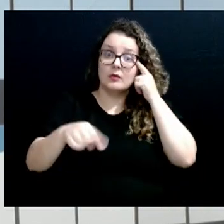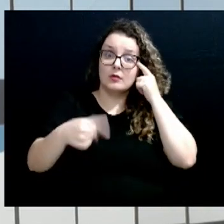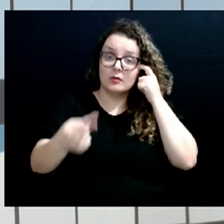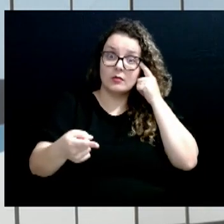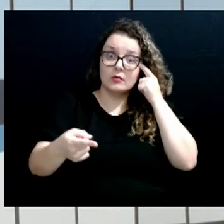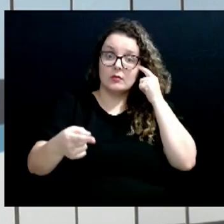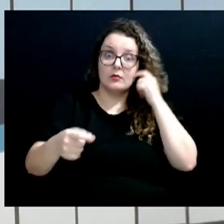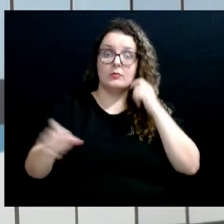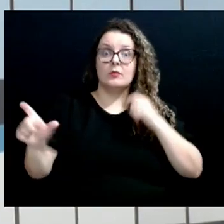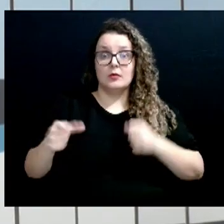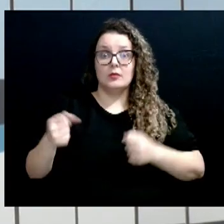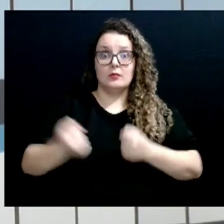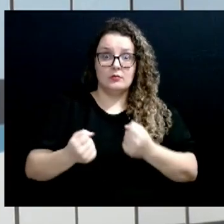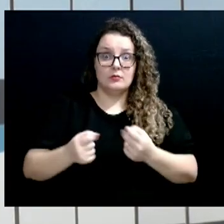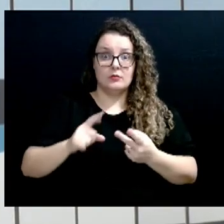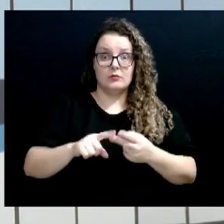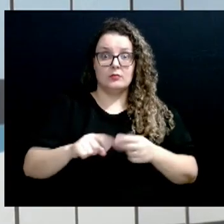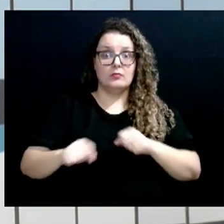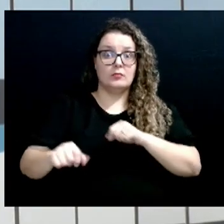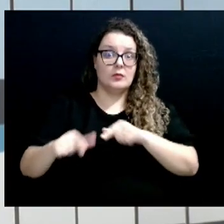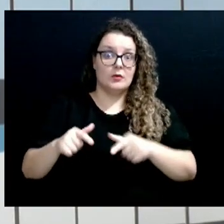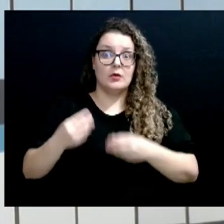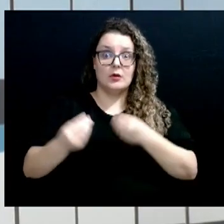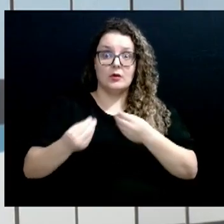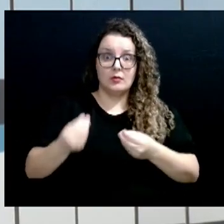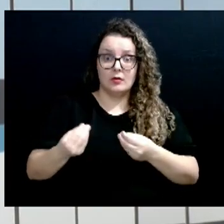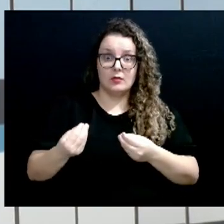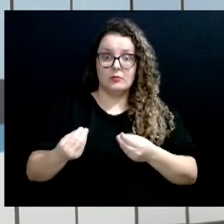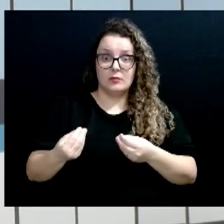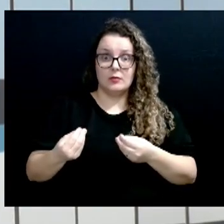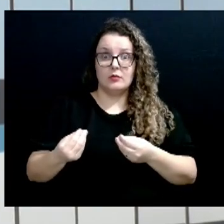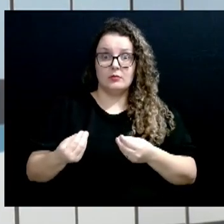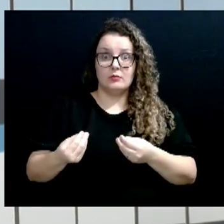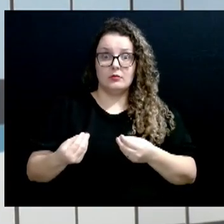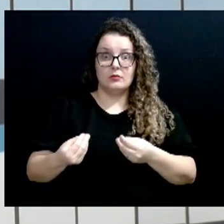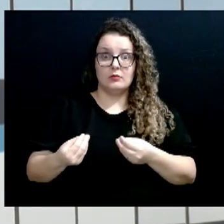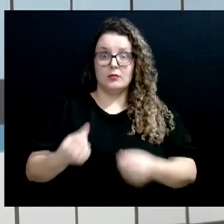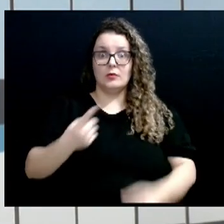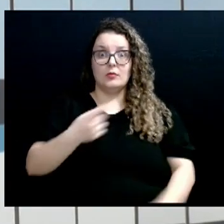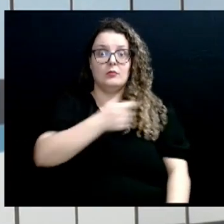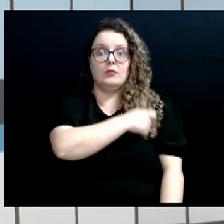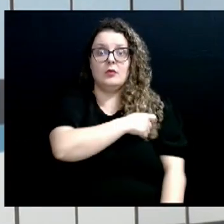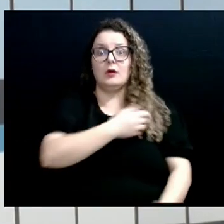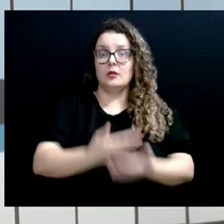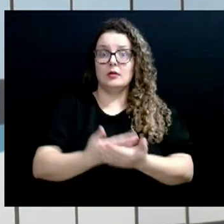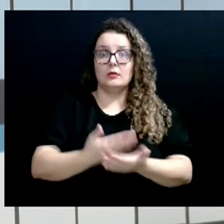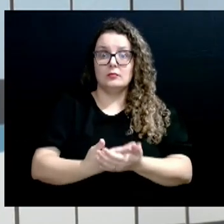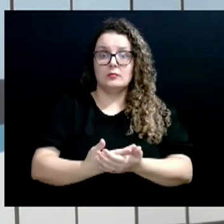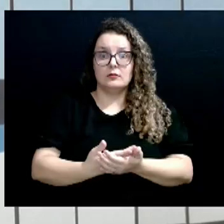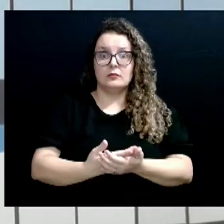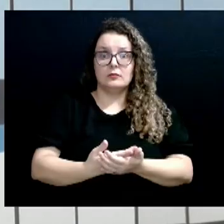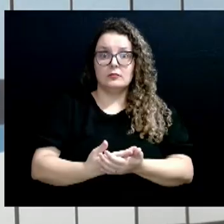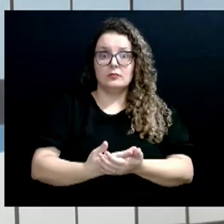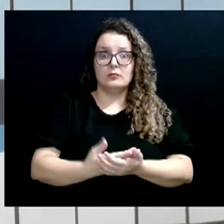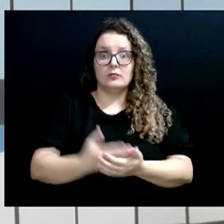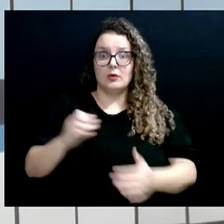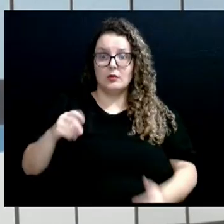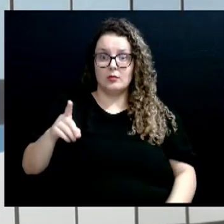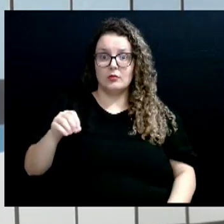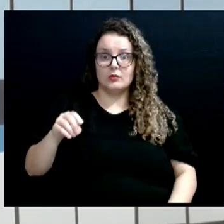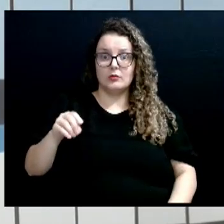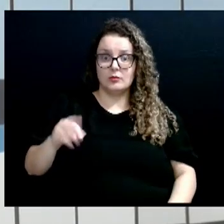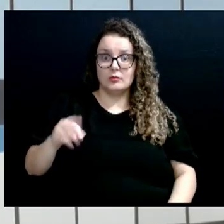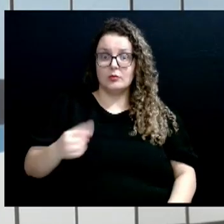a formação desse condutor, como é que vai ser isso? Se o cara fizer uma aula, por exemplo. Então você coloca um condutor que fez uma aula,